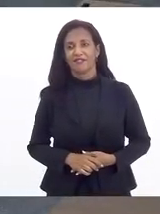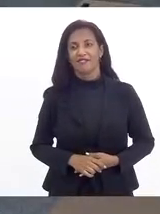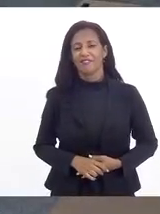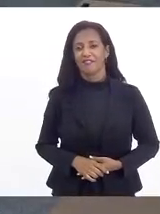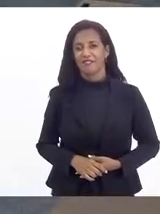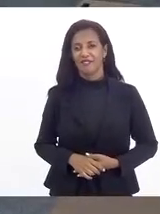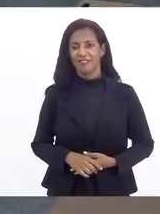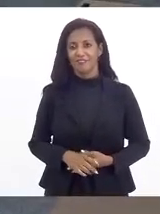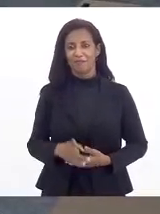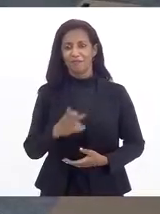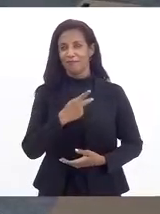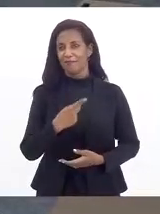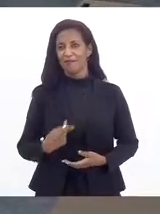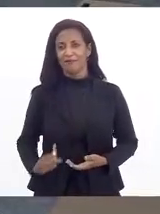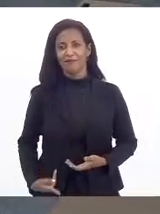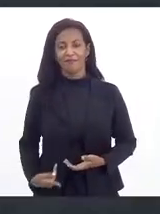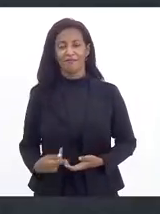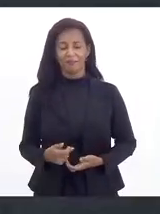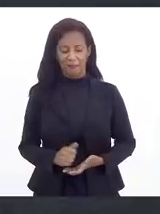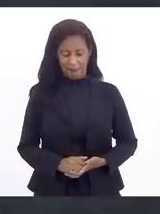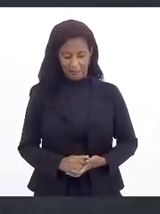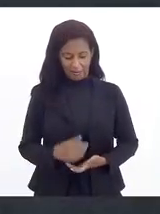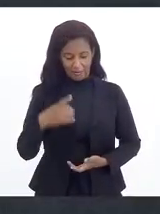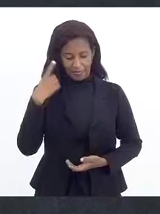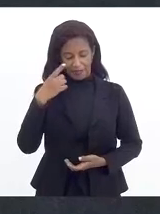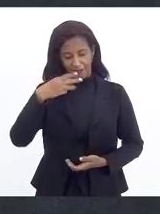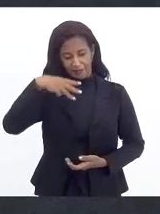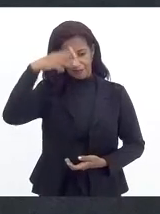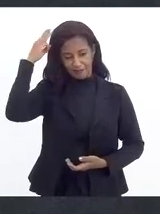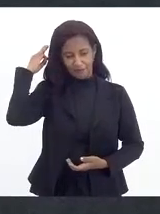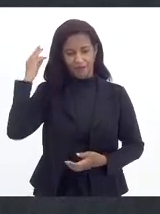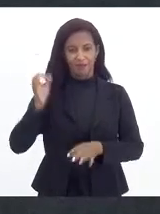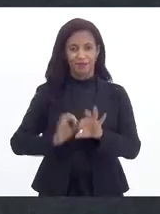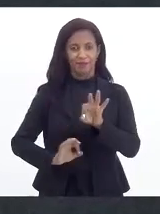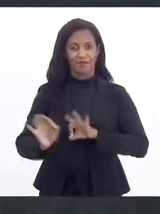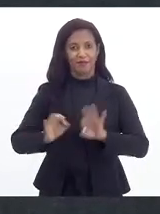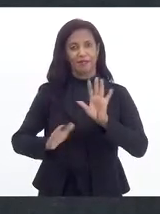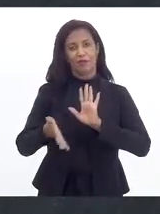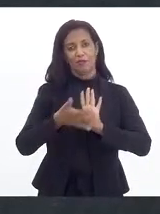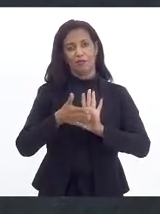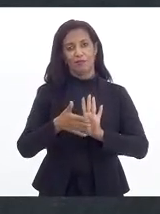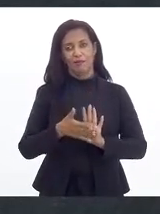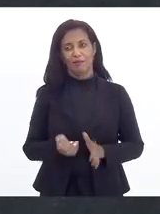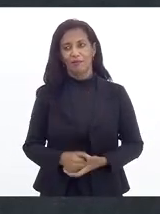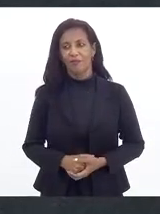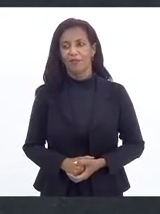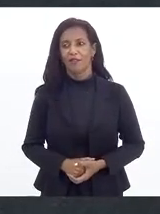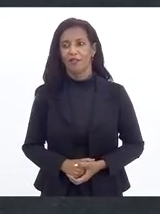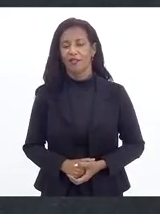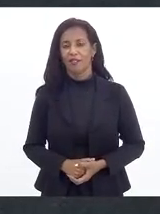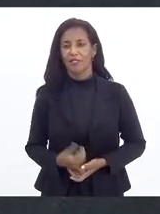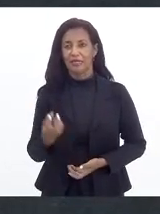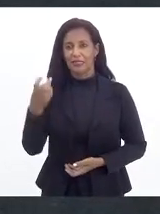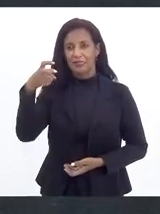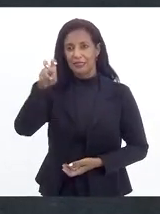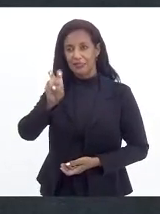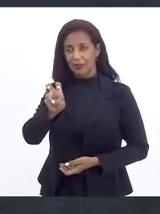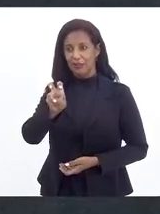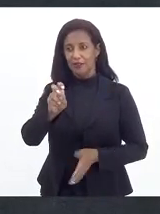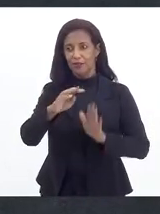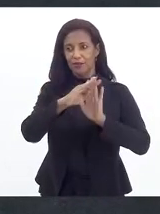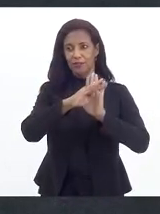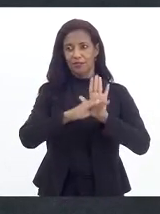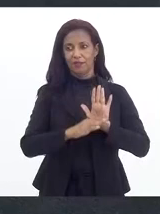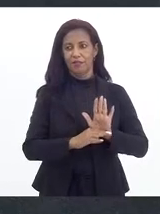estava bom. Senhor presidente, deputado Márcio Pacheco preparou um parecer com 5 emendas.